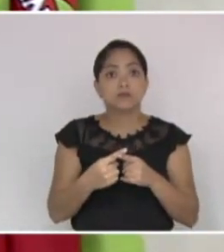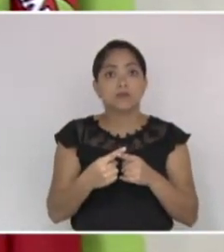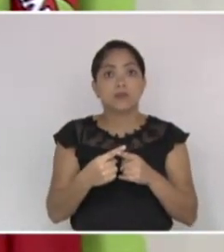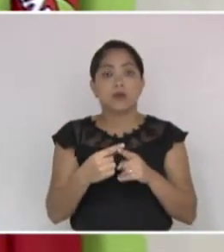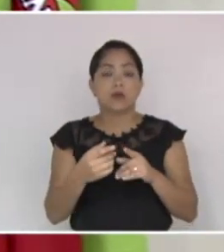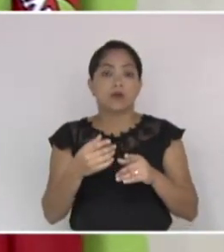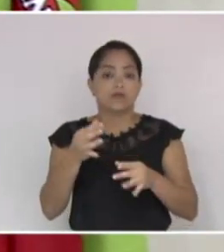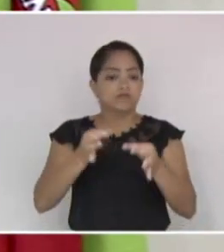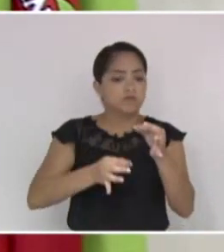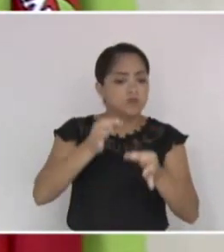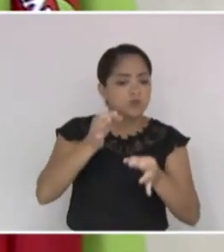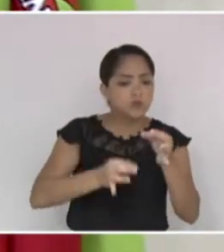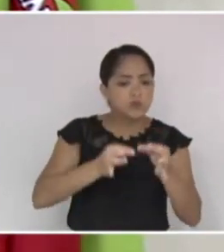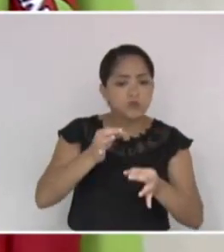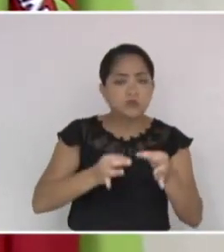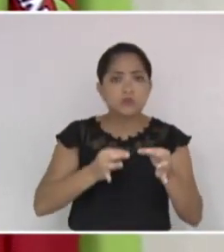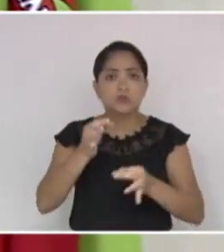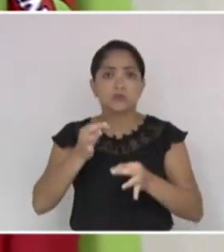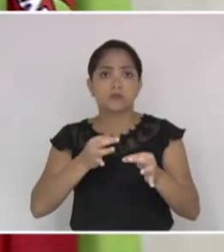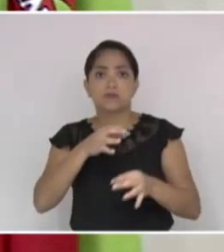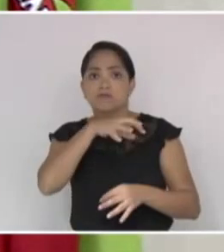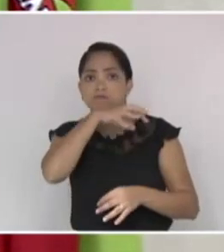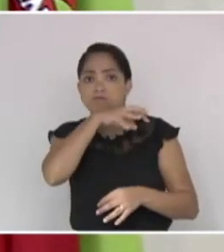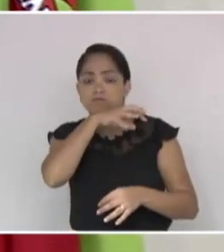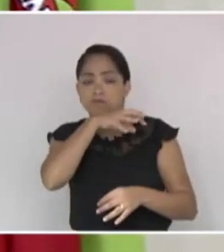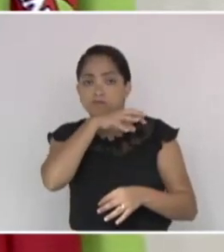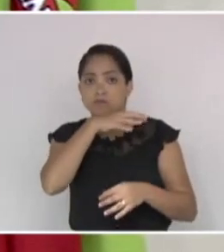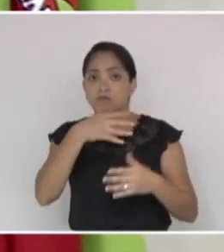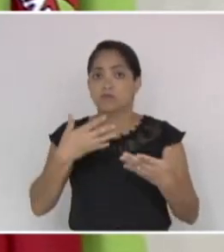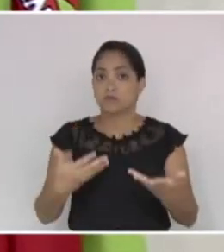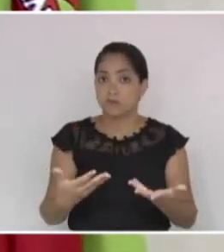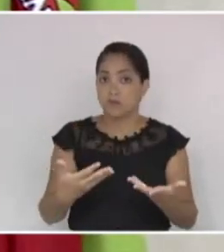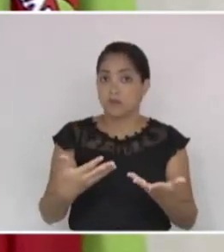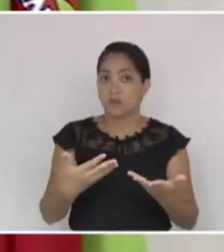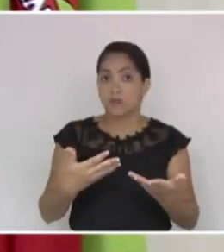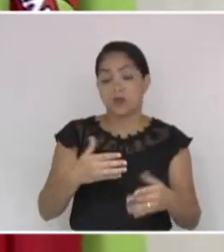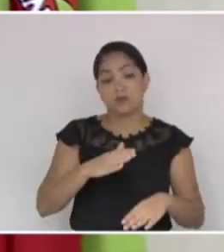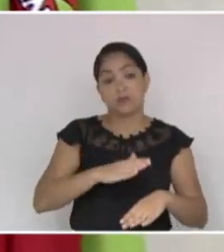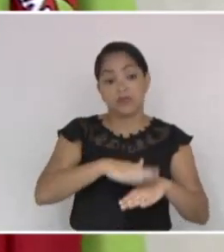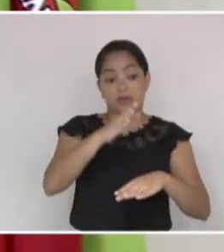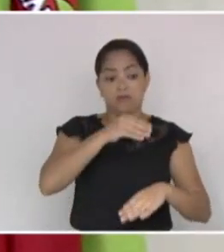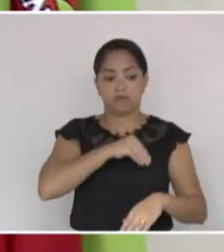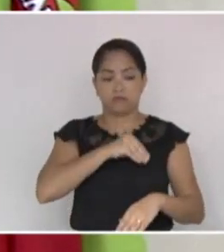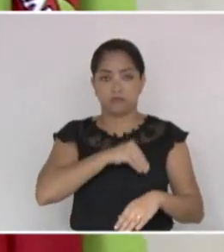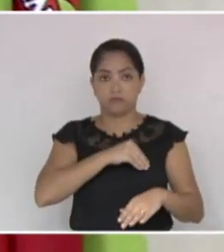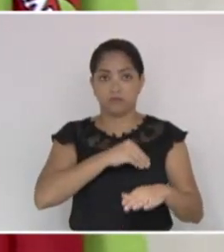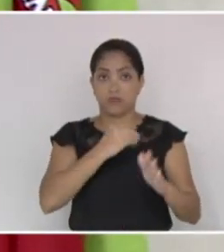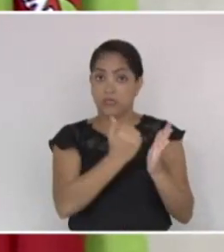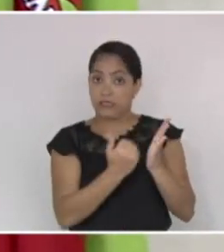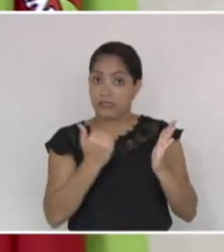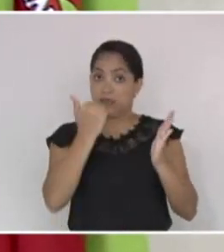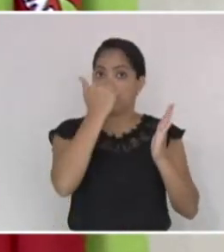tributária? E essas informações disponíveis mostram que quem ganha mais de